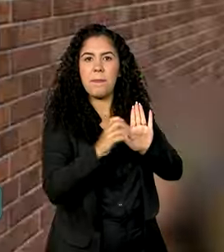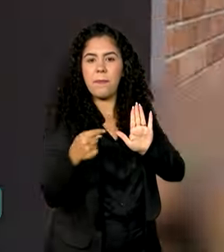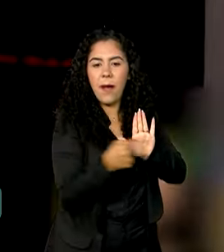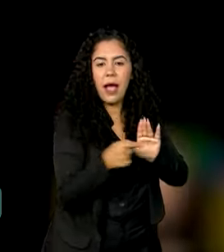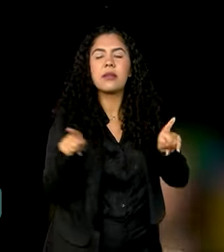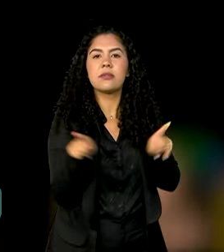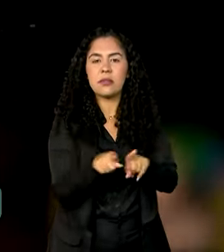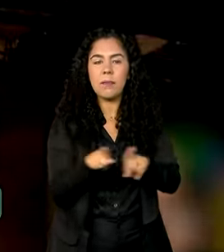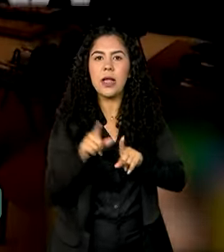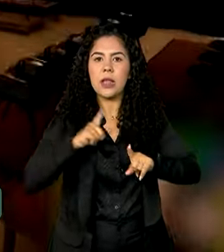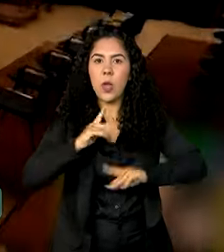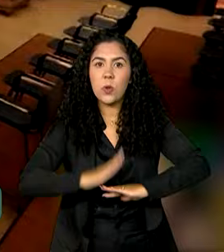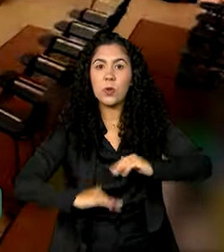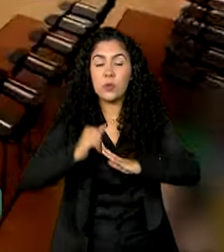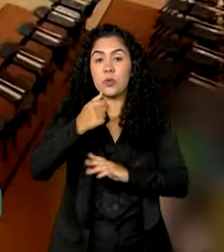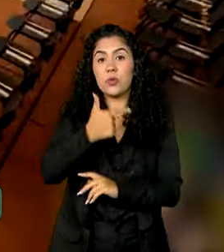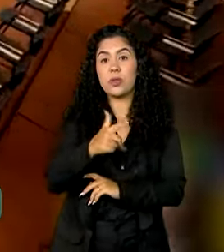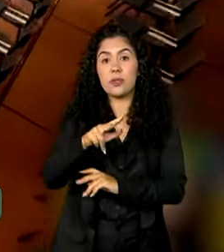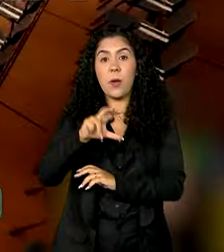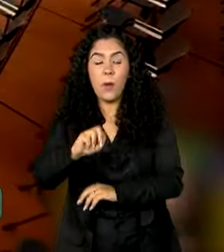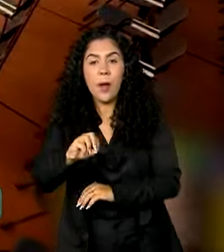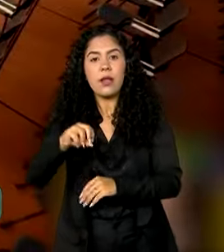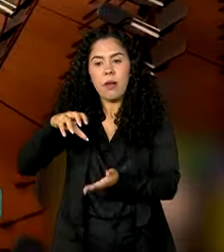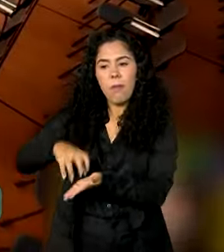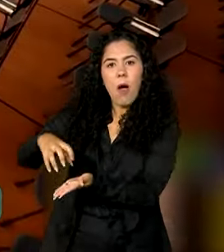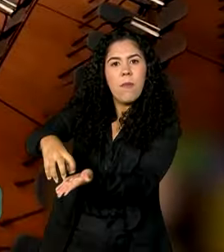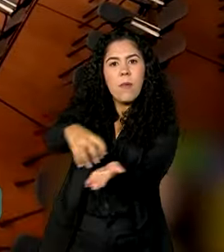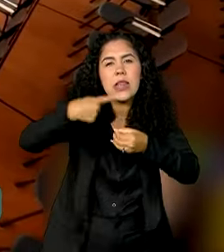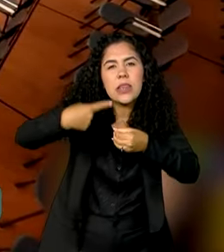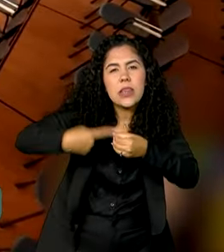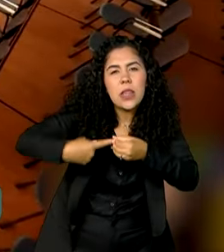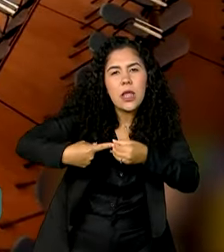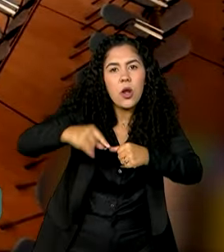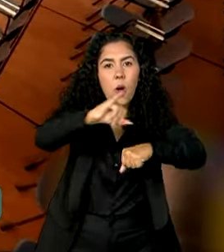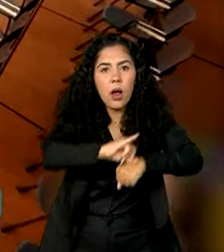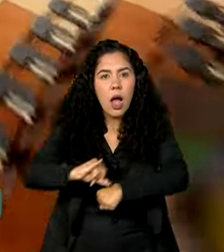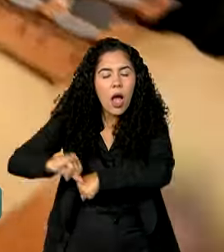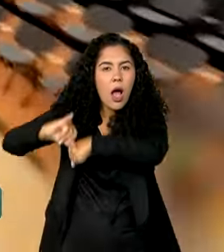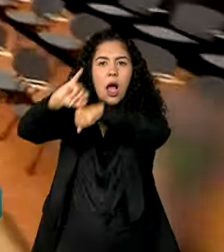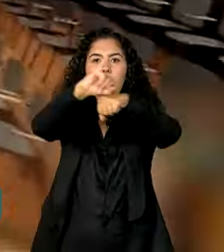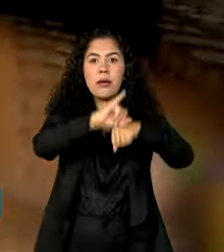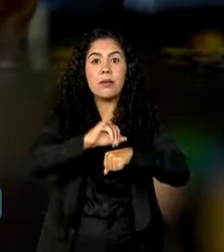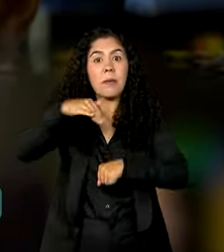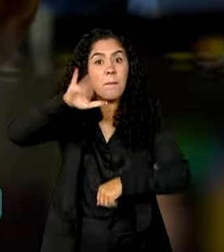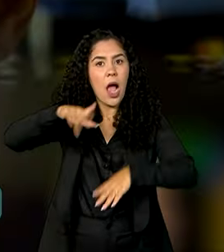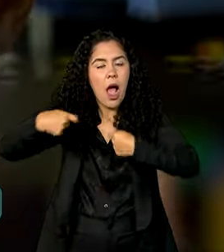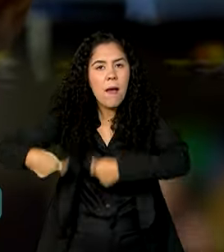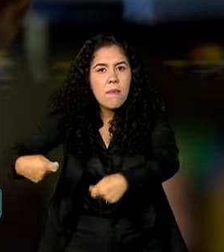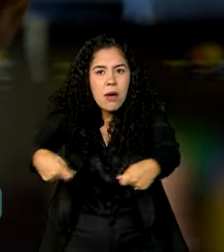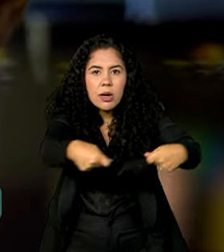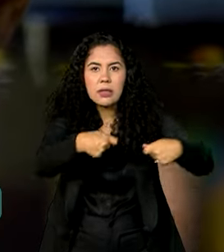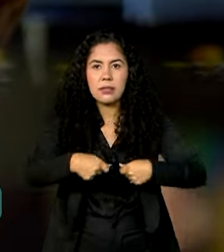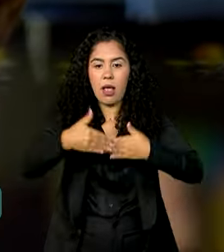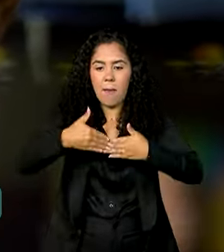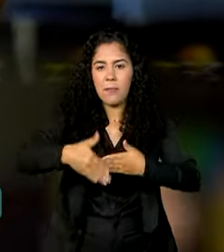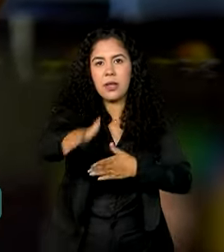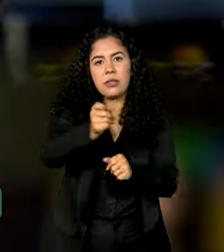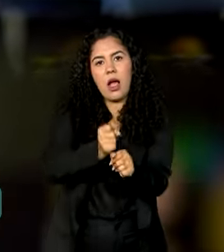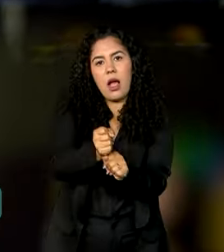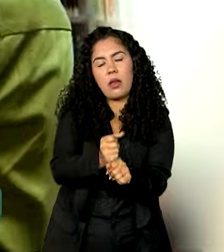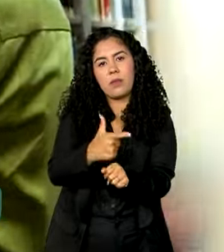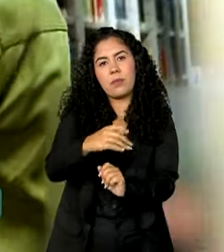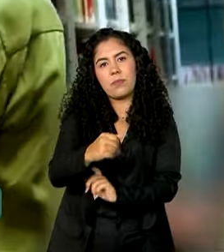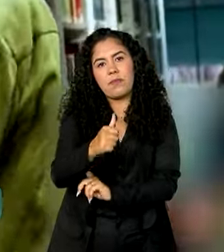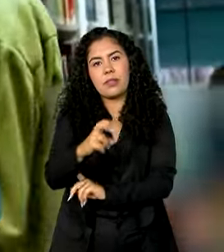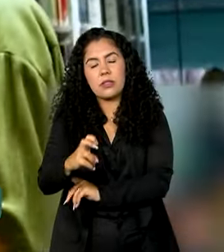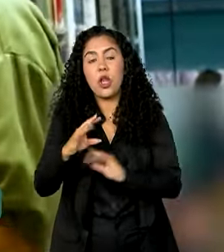equipamentos culturais, os céus da cultura, no interior e nas capitais, comunidades que mais precisam. A partir de 2025, todas